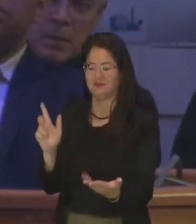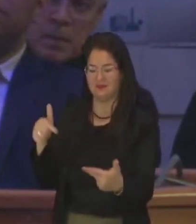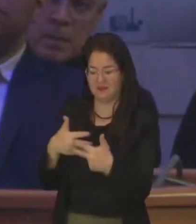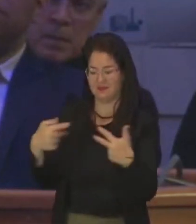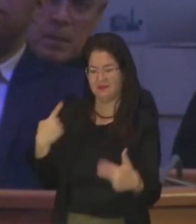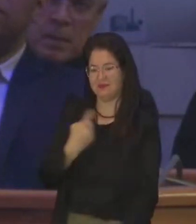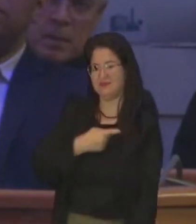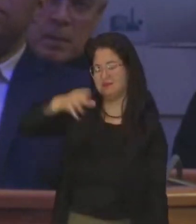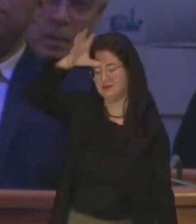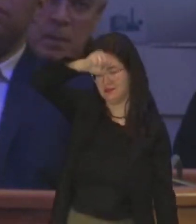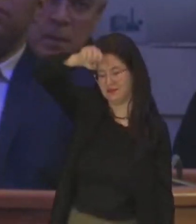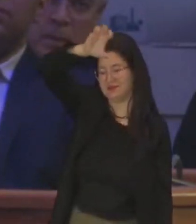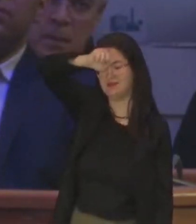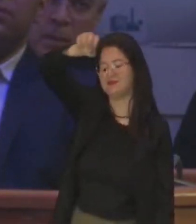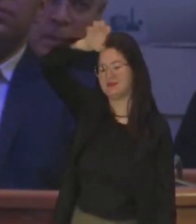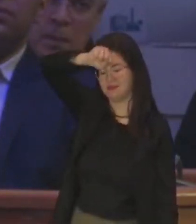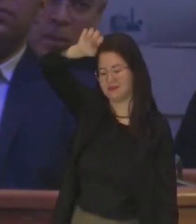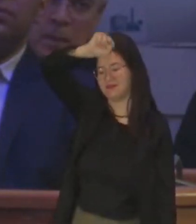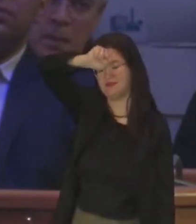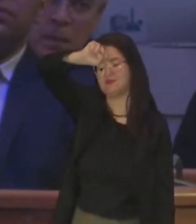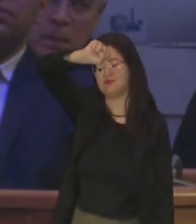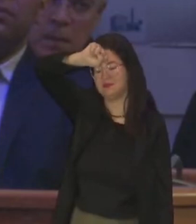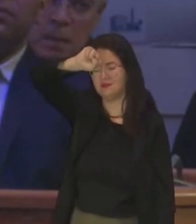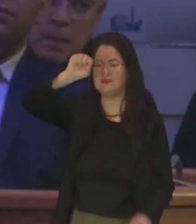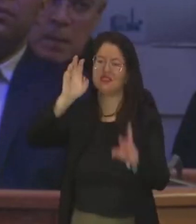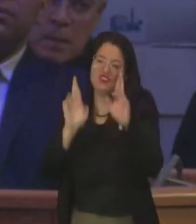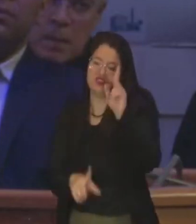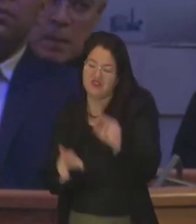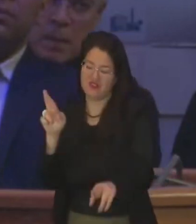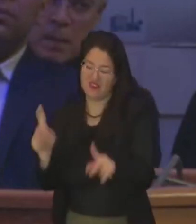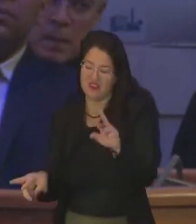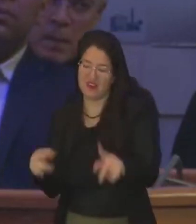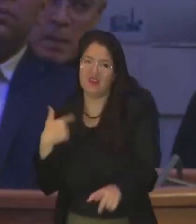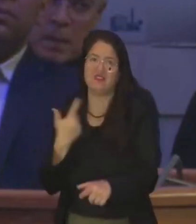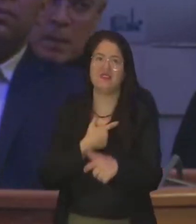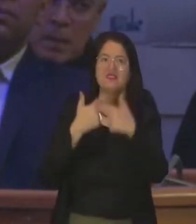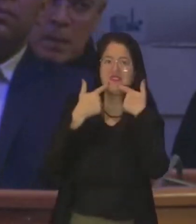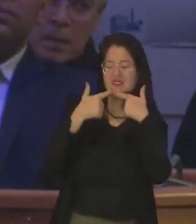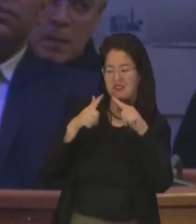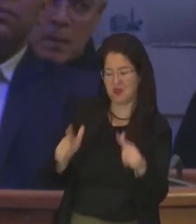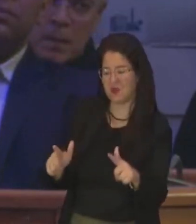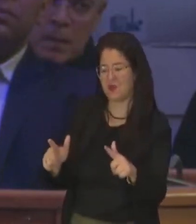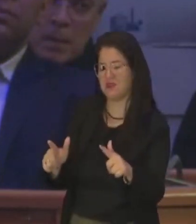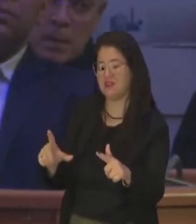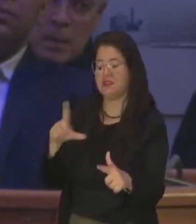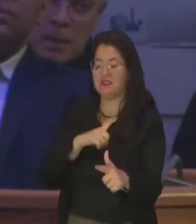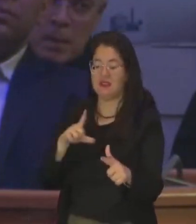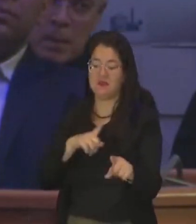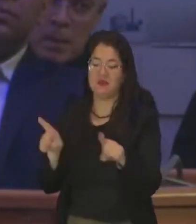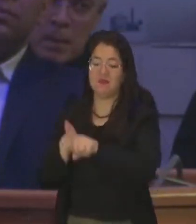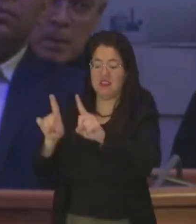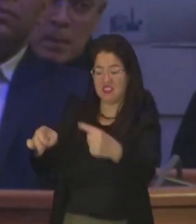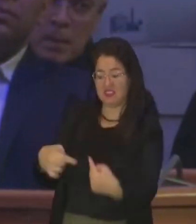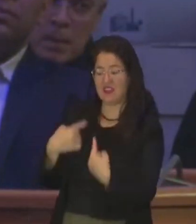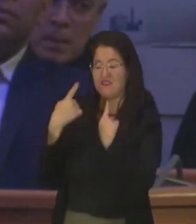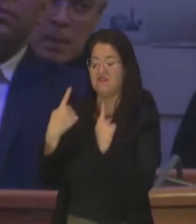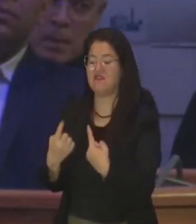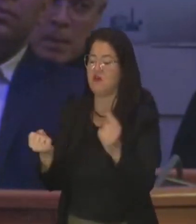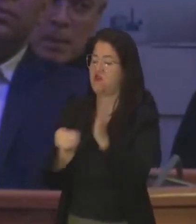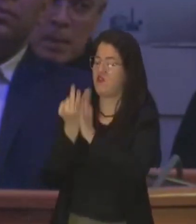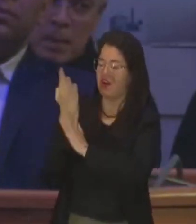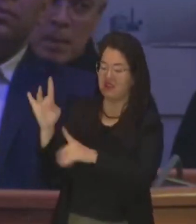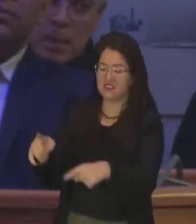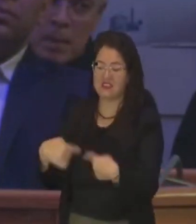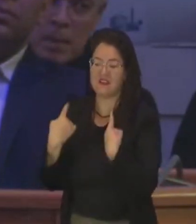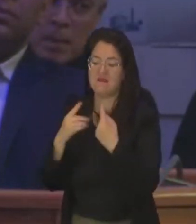nós aprendemos, com diferenças aí das nossas línguas, não é? Temos desafios, muitos desafios,